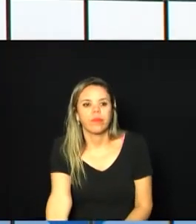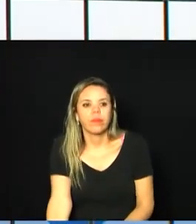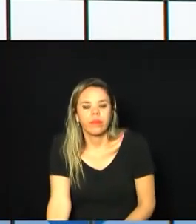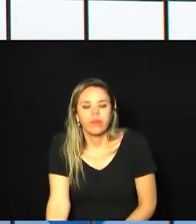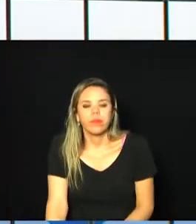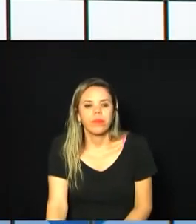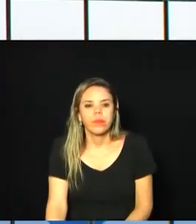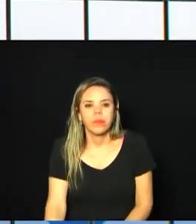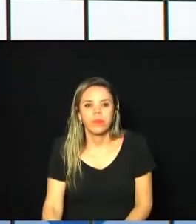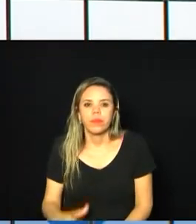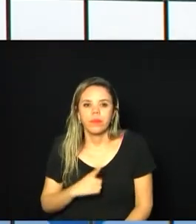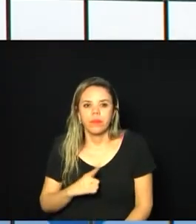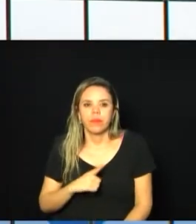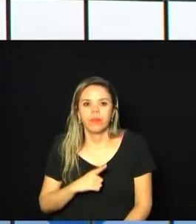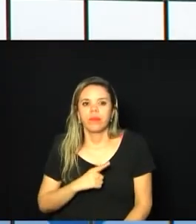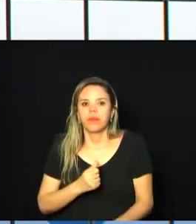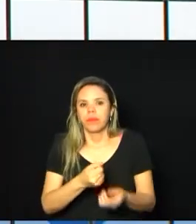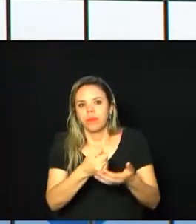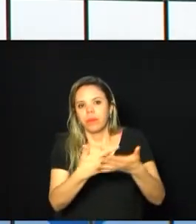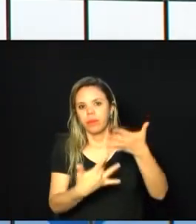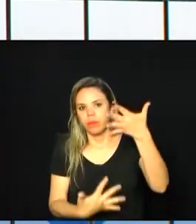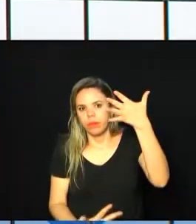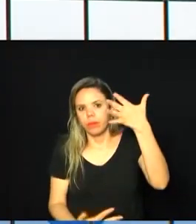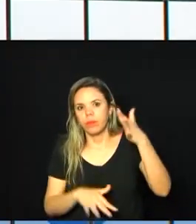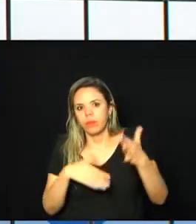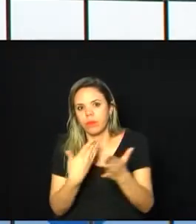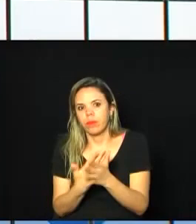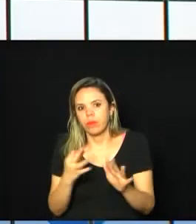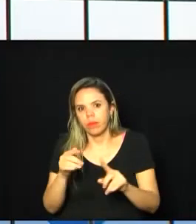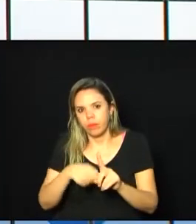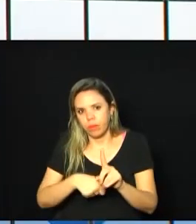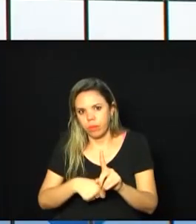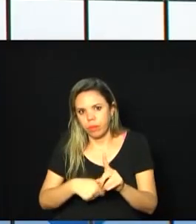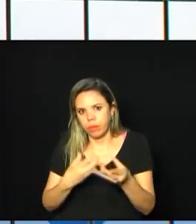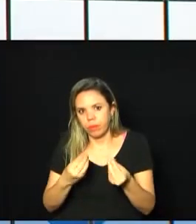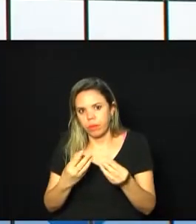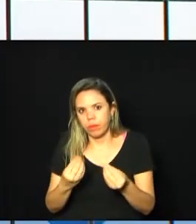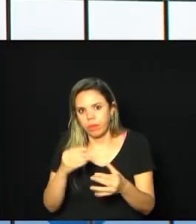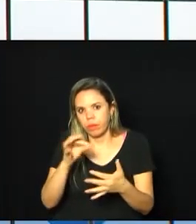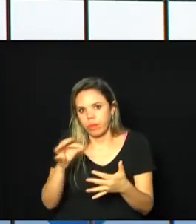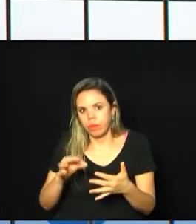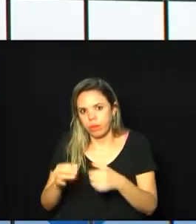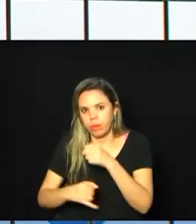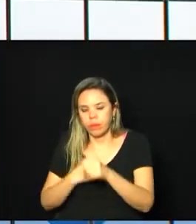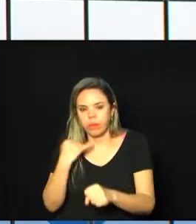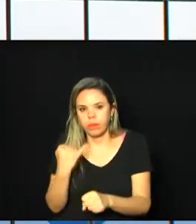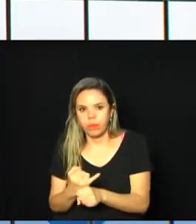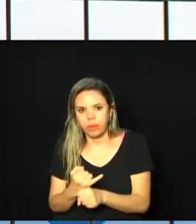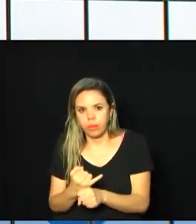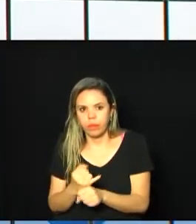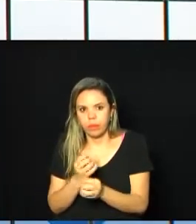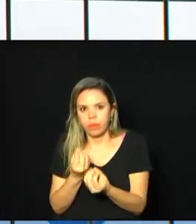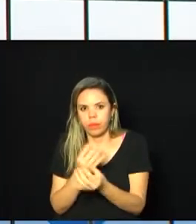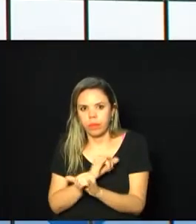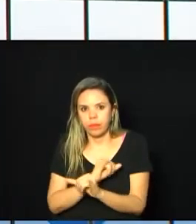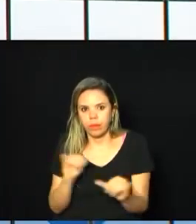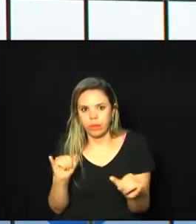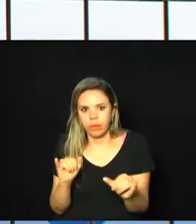campinas.sp.gov.br a gente tem uma série de atividades até o final do mês, muitas delas online para